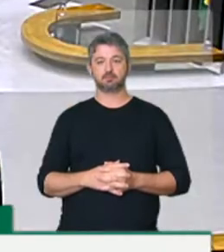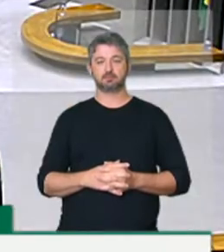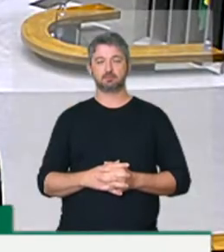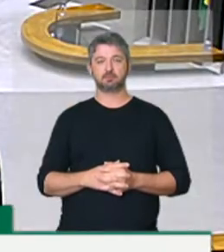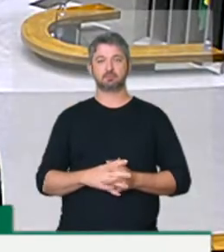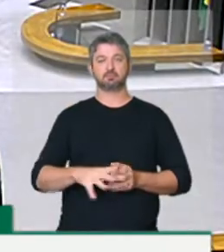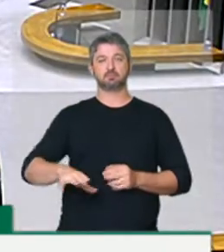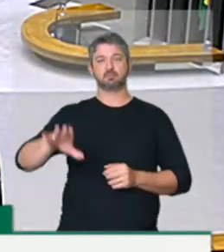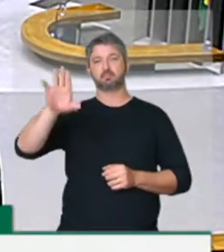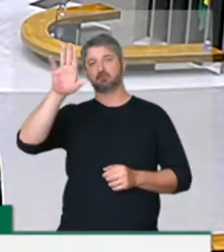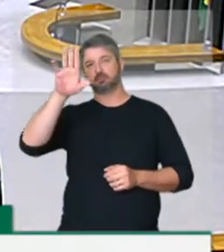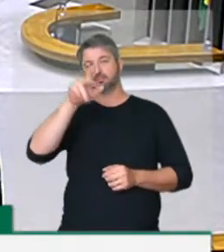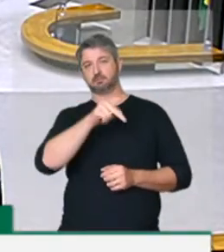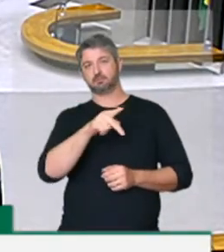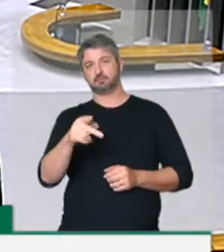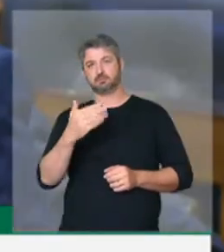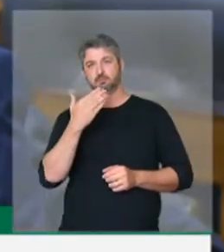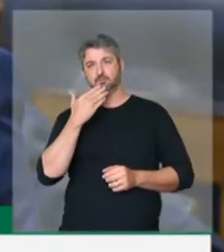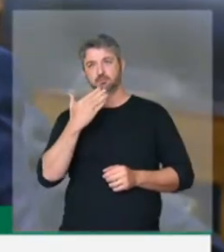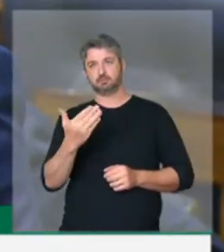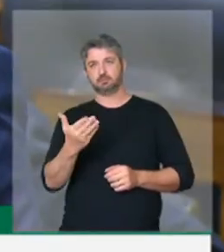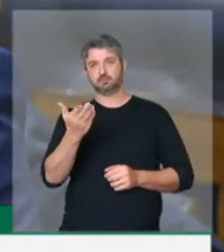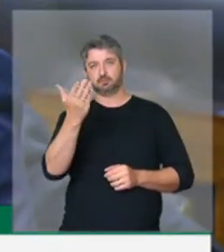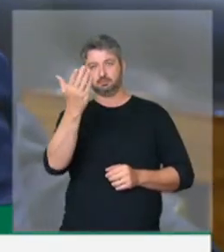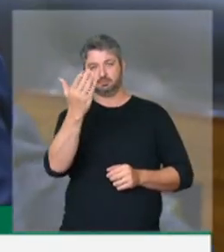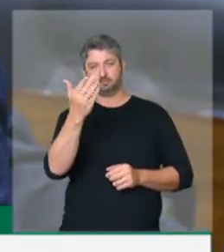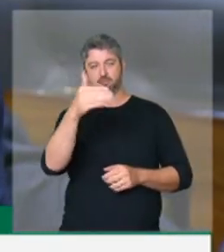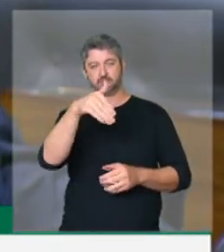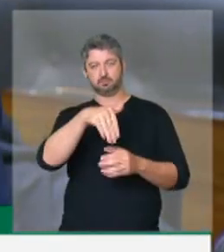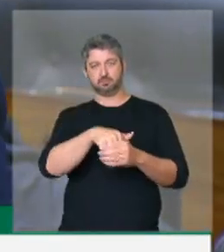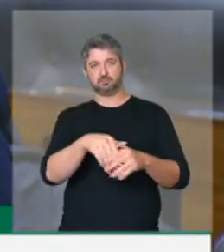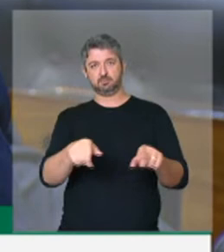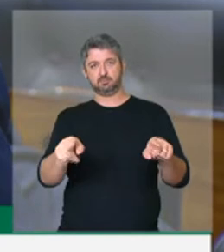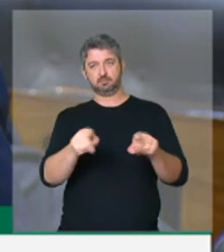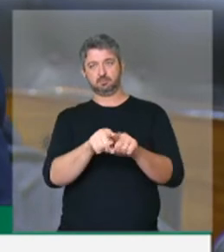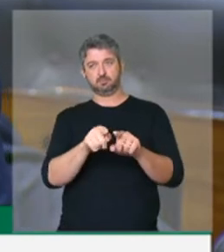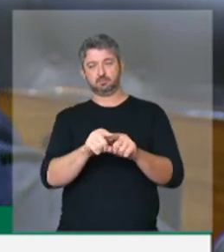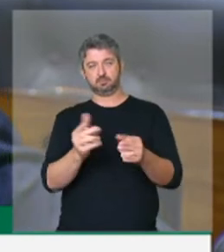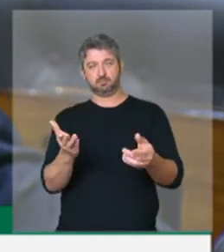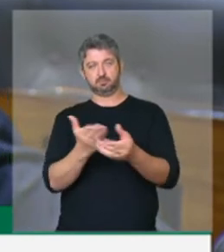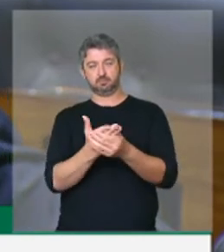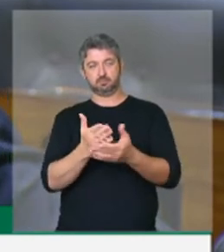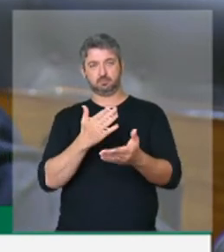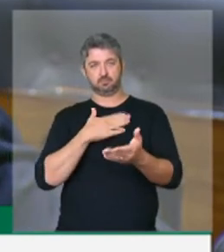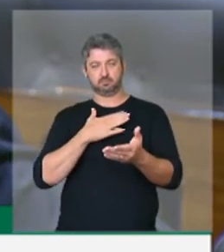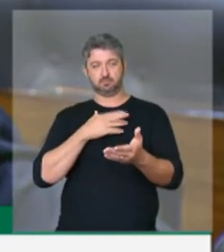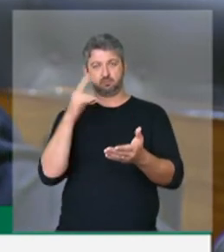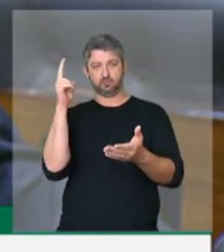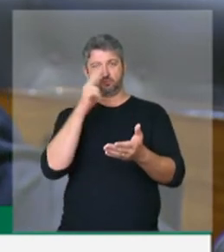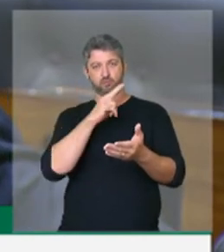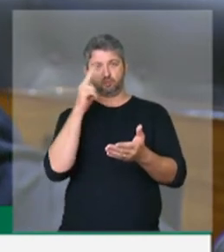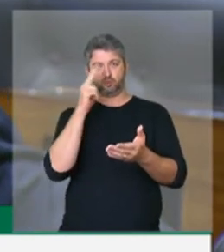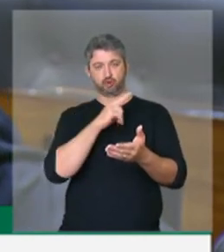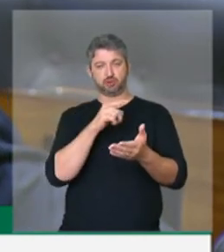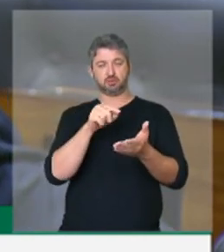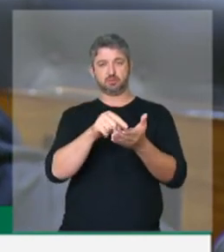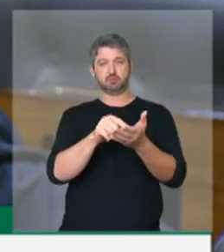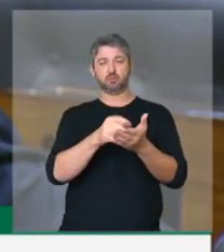gostaria de pedir a Vossa Excelência que pautasse o meu requerimento de urgência, o